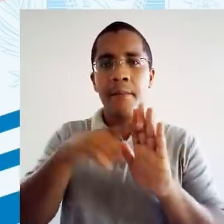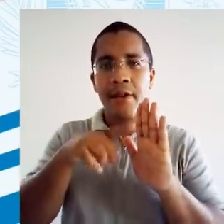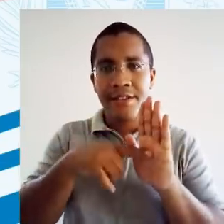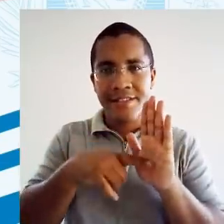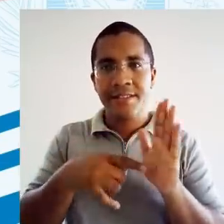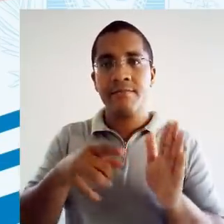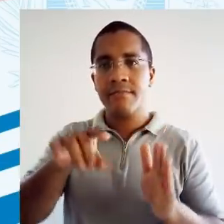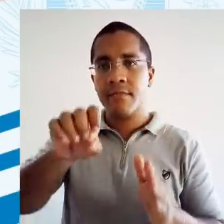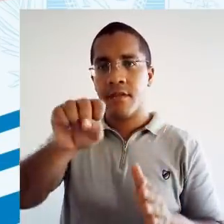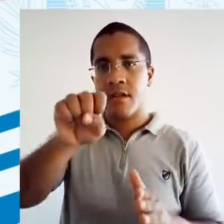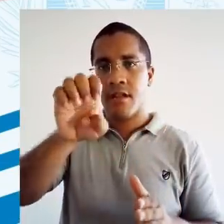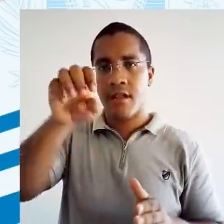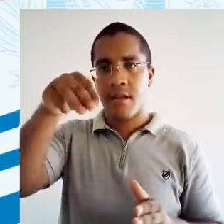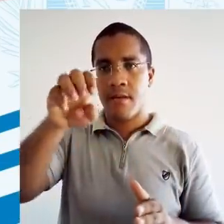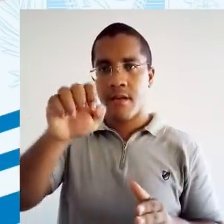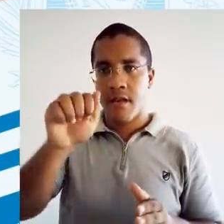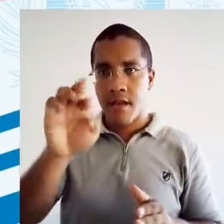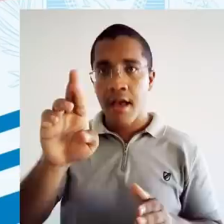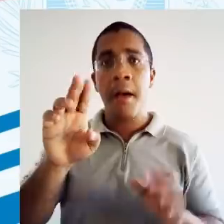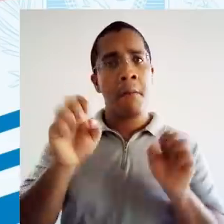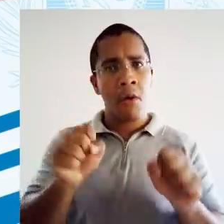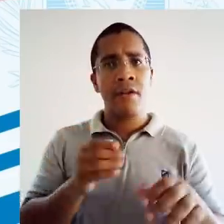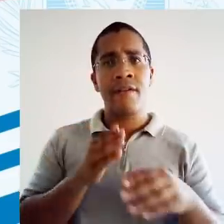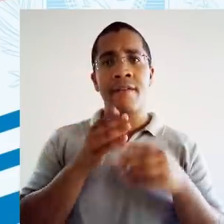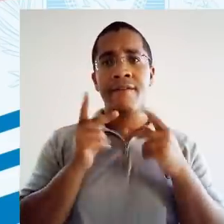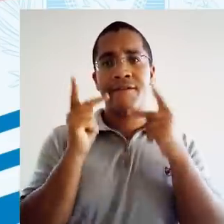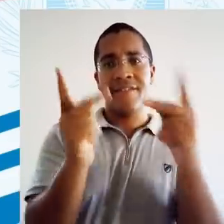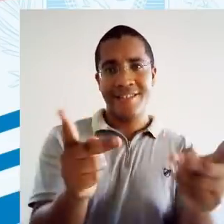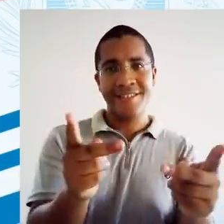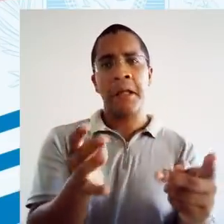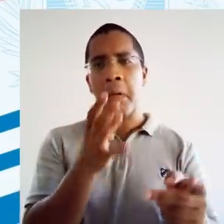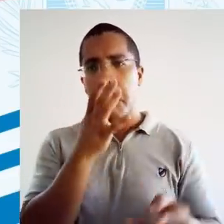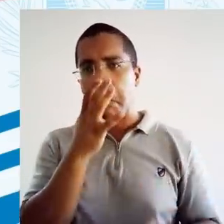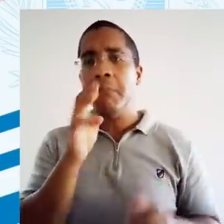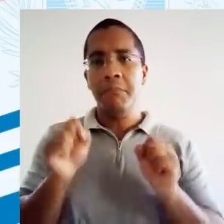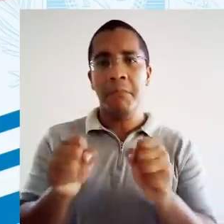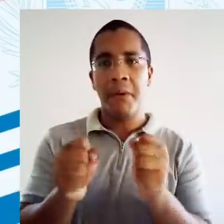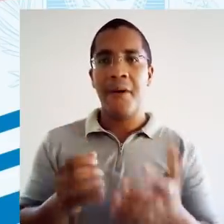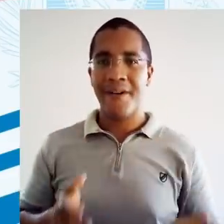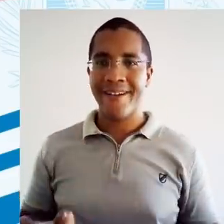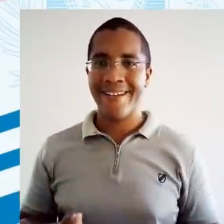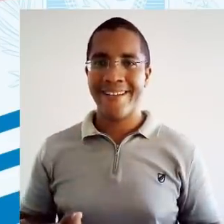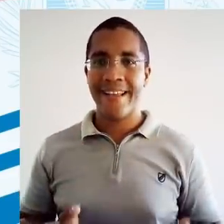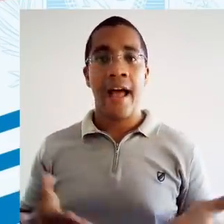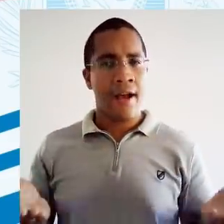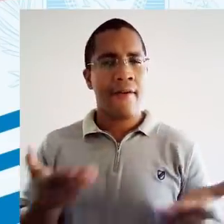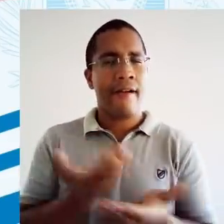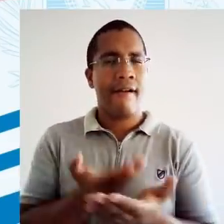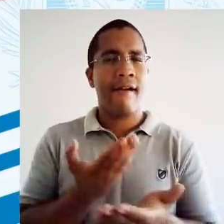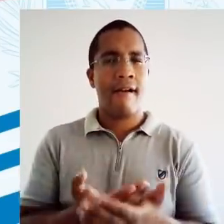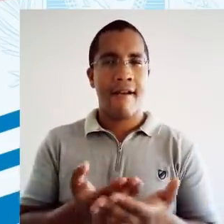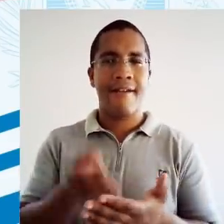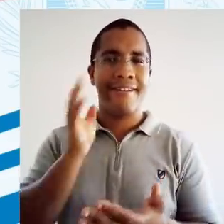CMA, pode ir lá nos visitar. Bom,